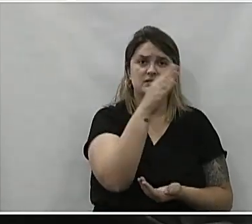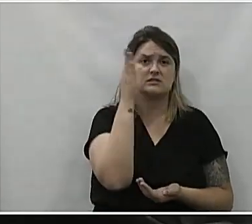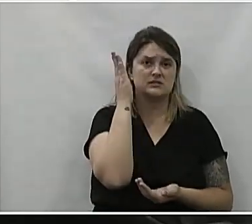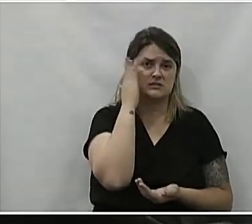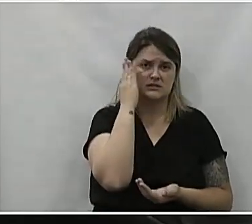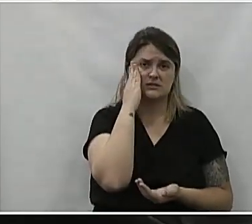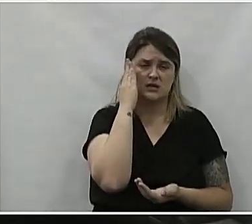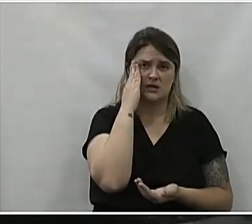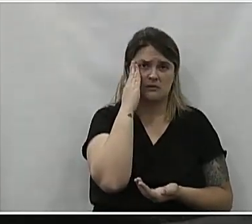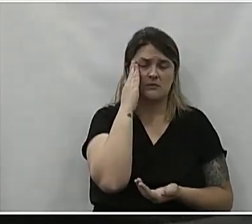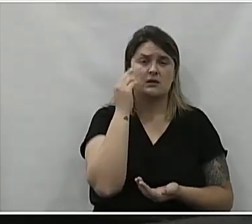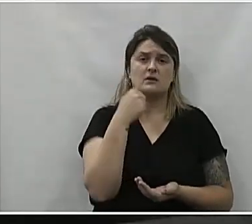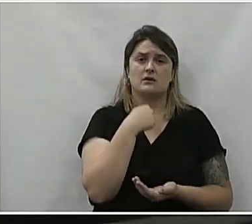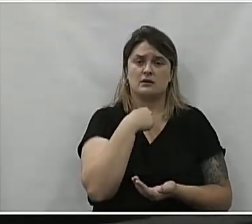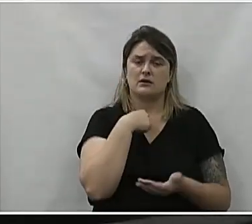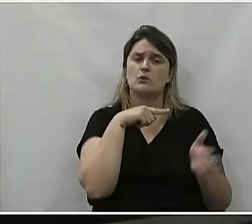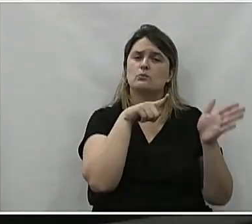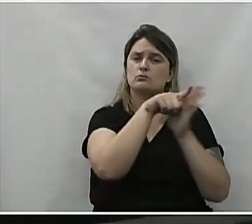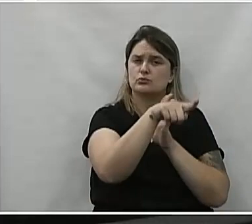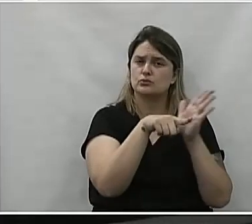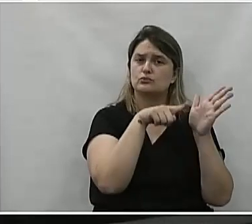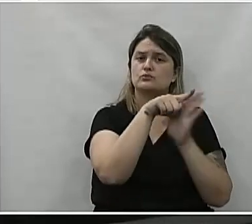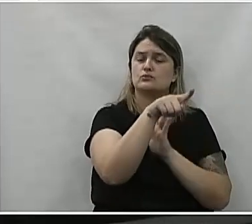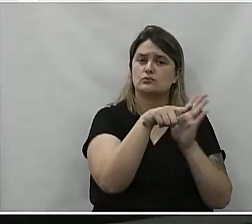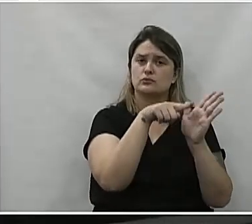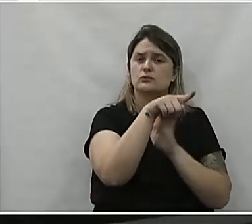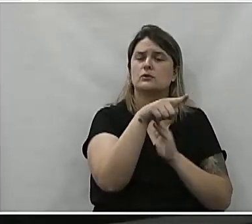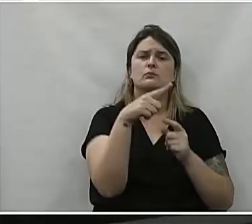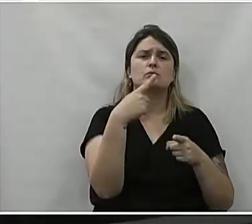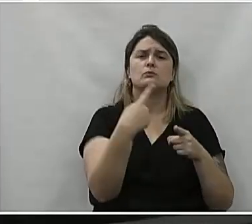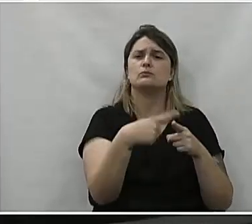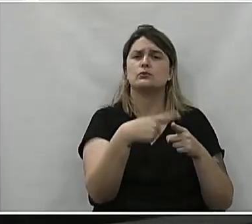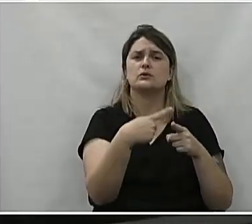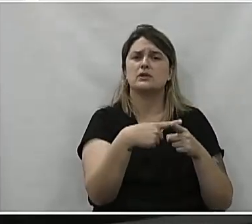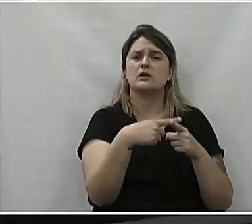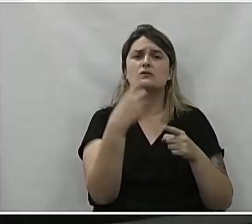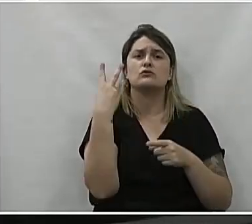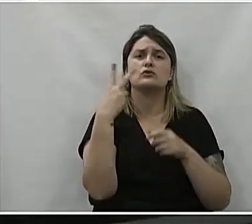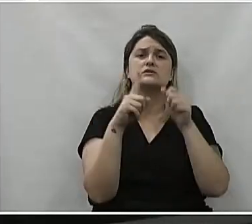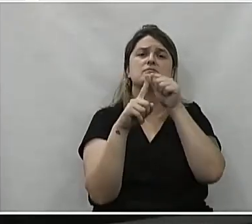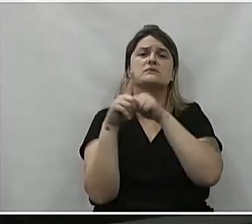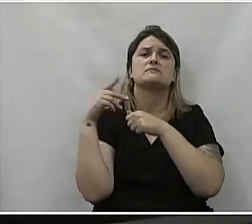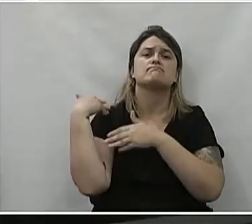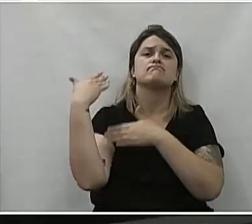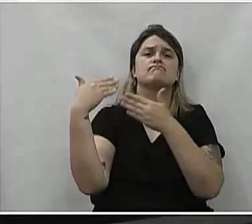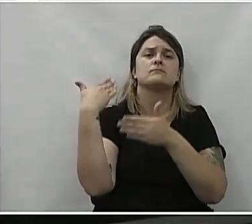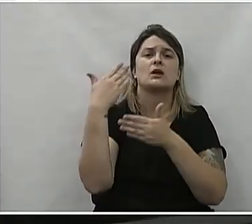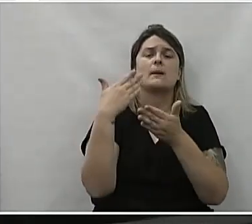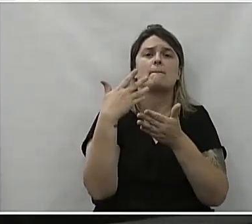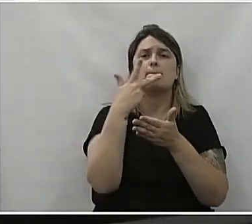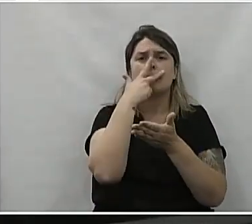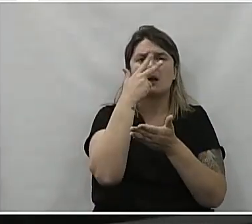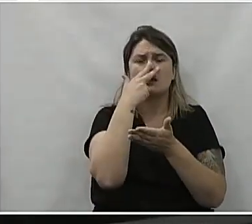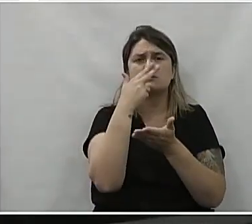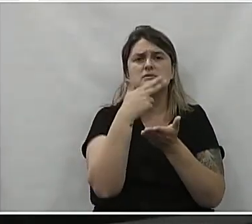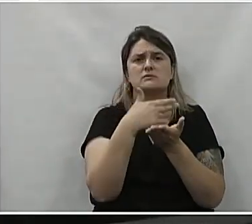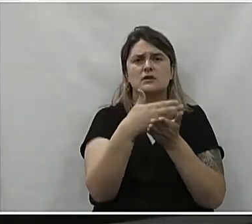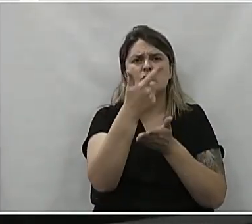secretário Diego sabe Que eu Indaguei recentemente O porquê Que de dois meses Para cá A gente começou A ter